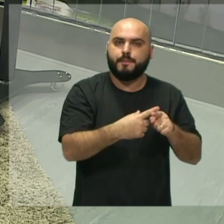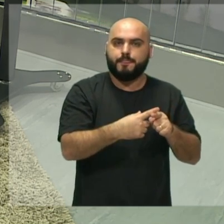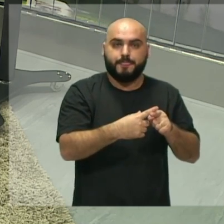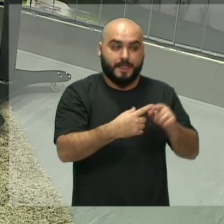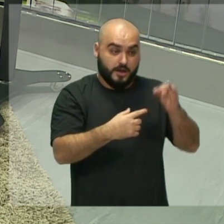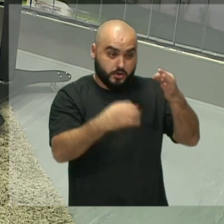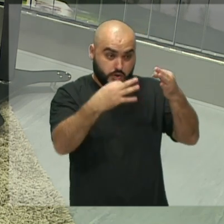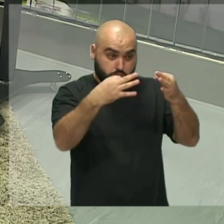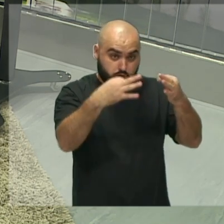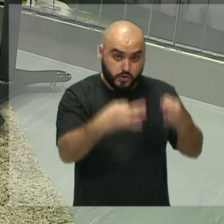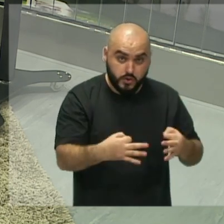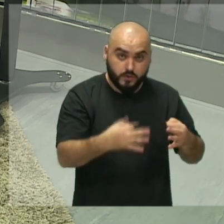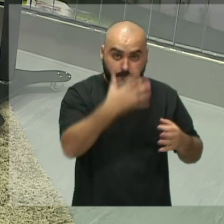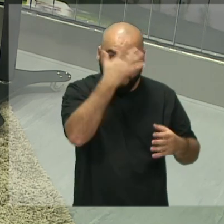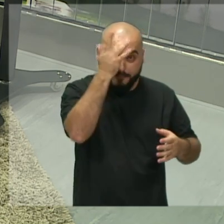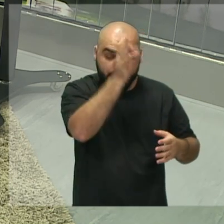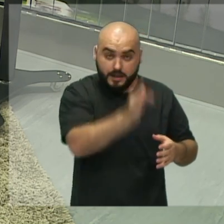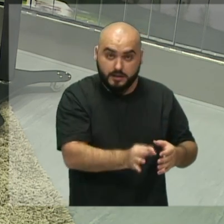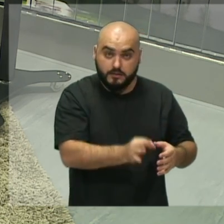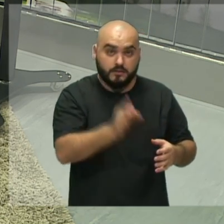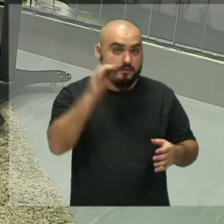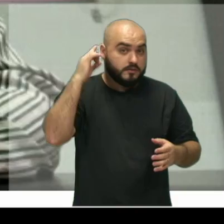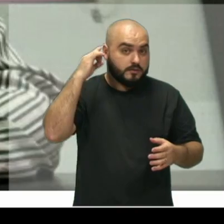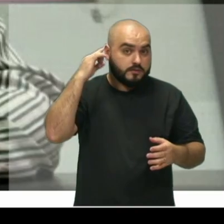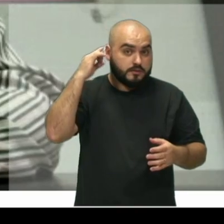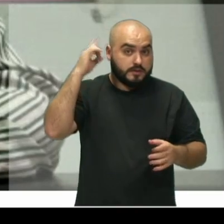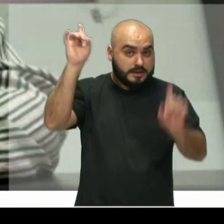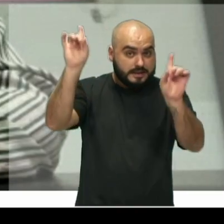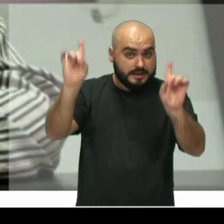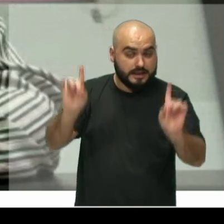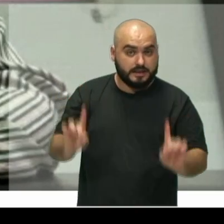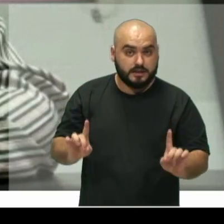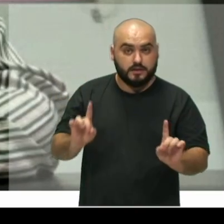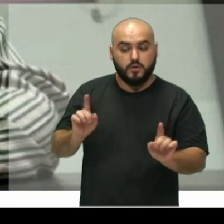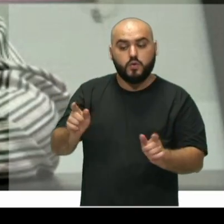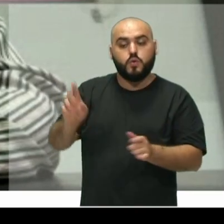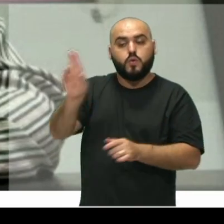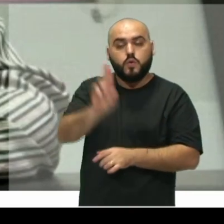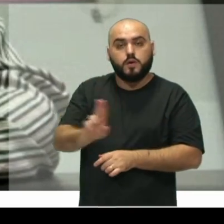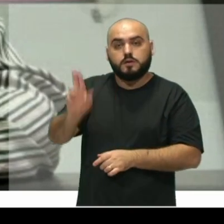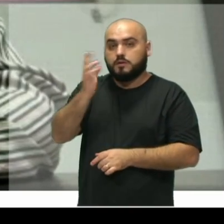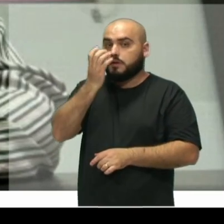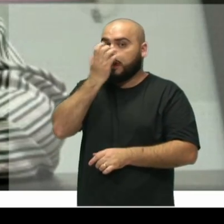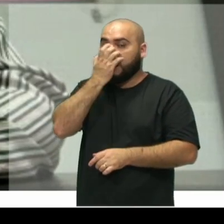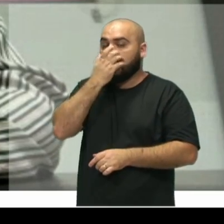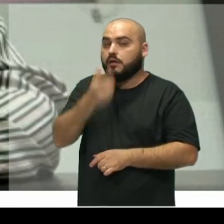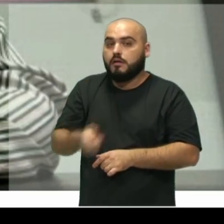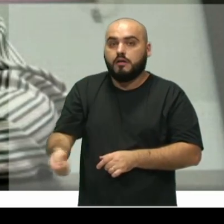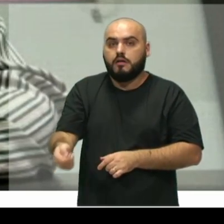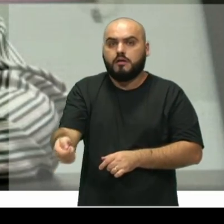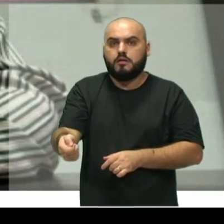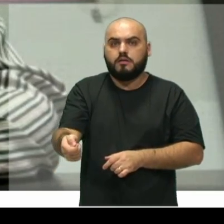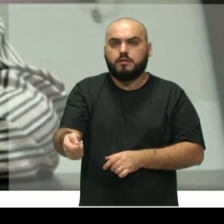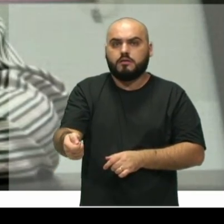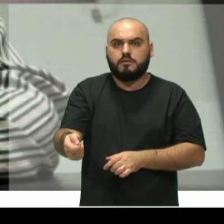que as pessoas com deficiência ou outras que se usam do cão de assistência fiquem à mercê da decisão subjetiva